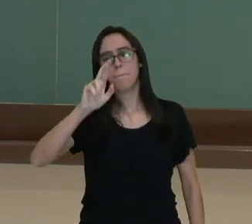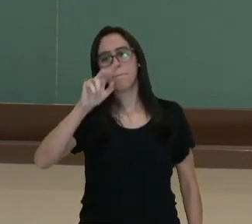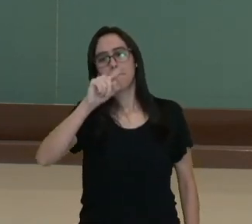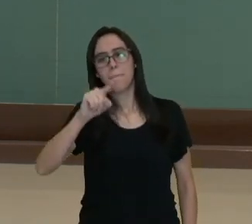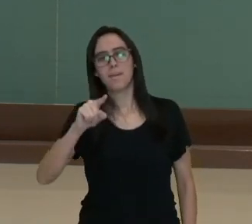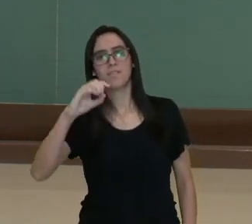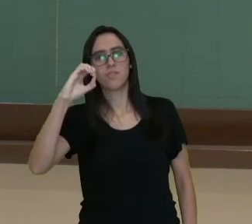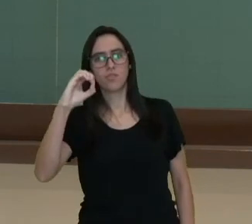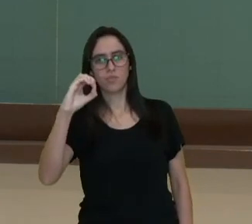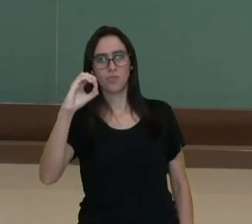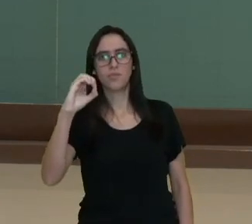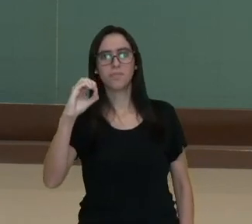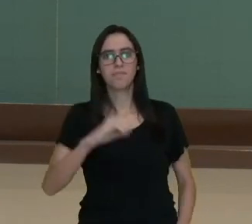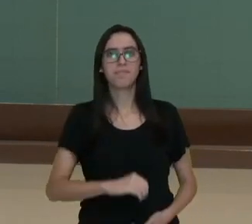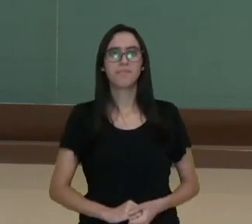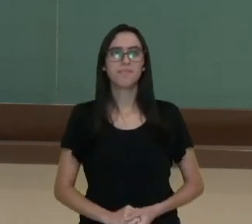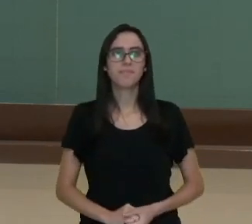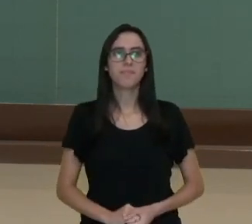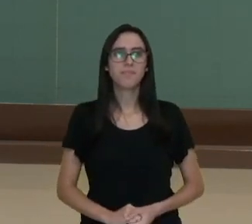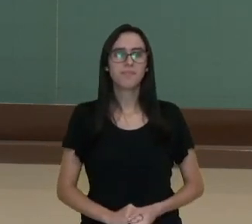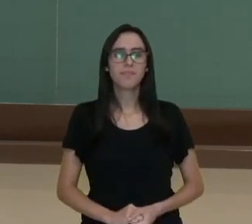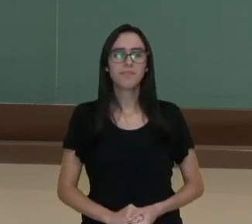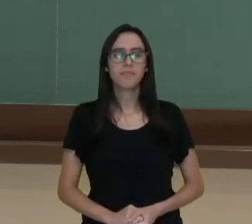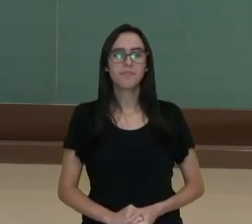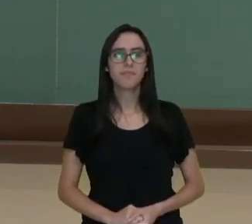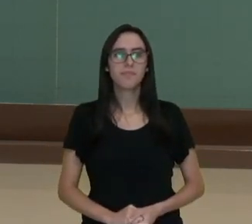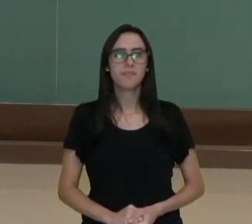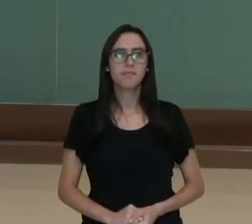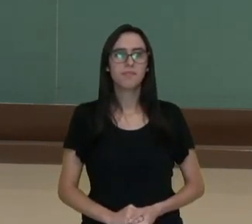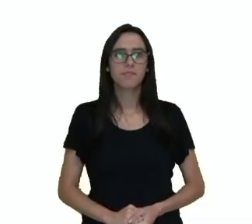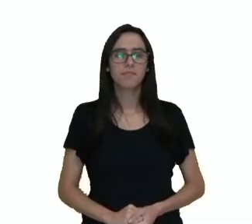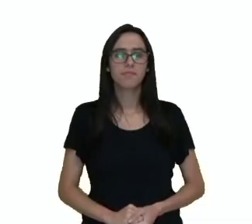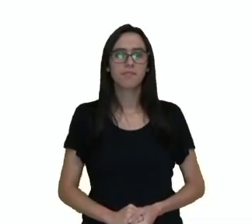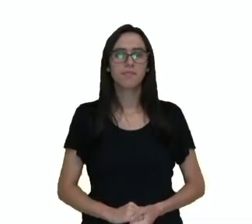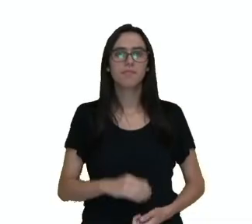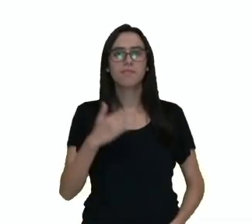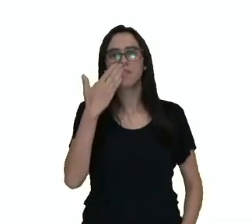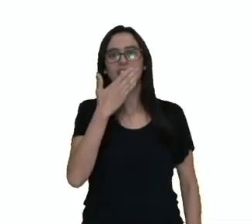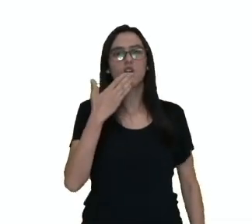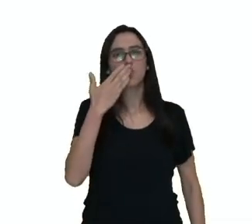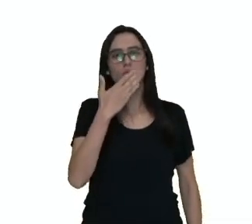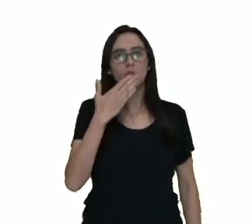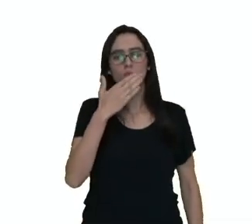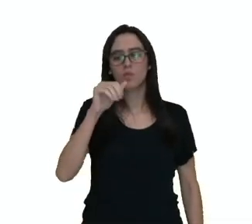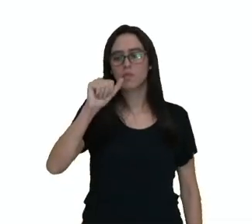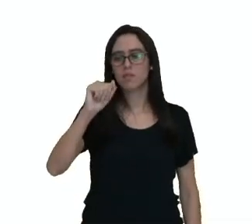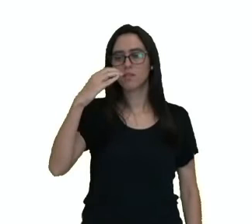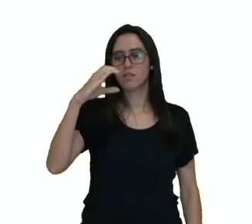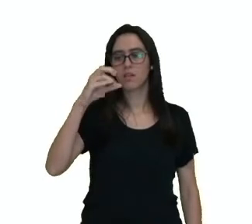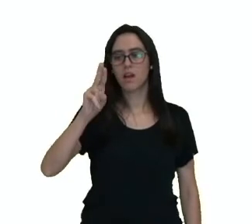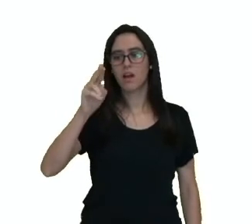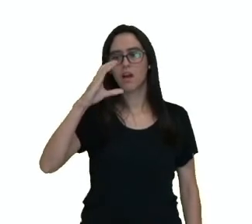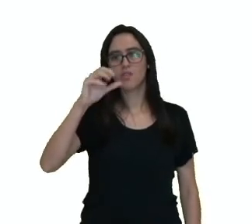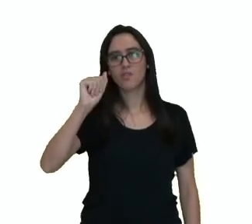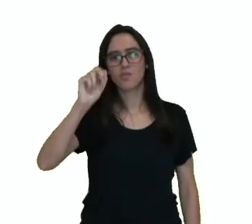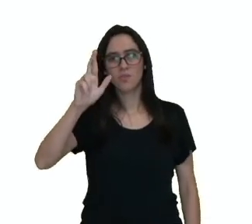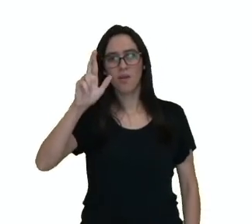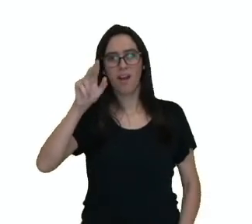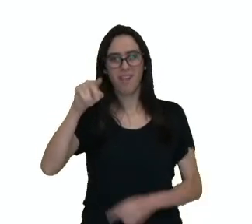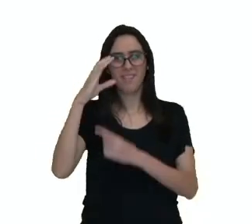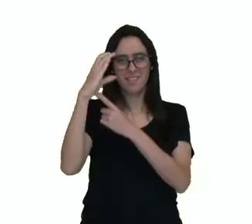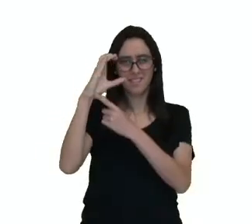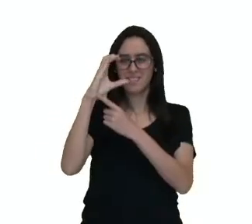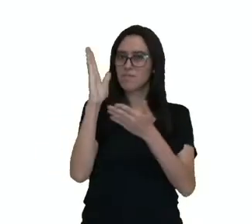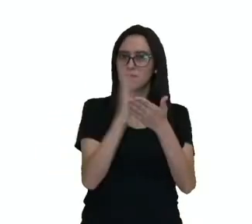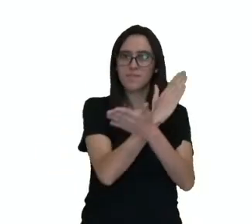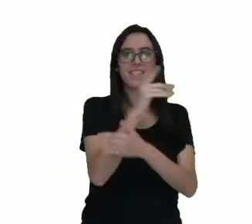março em espanhol, com a seta. Então, substituído por Z. Tá? E no caso aqui, ó, açúcar, outro C cedilha, substituição